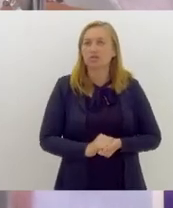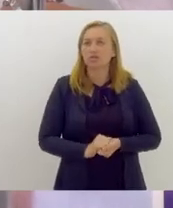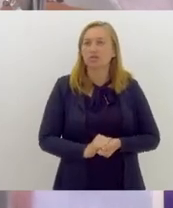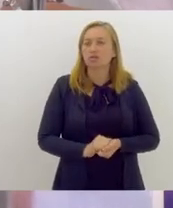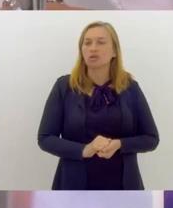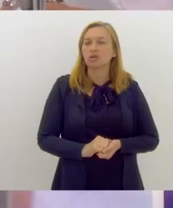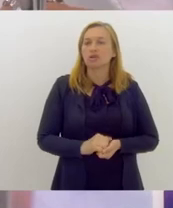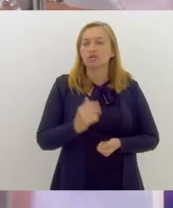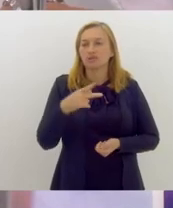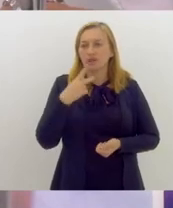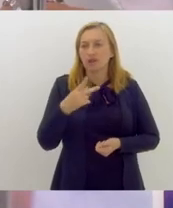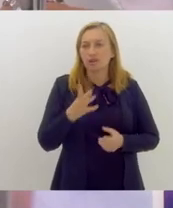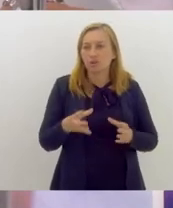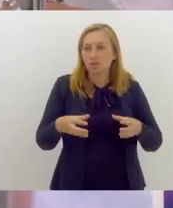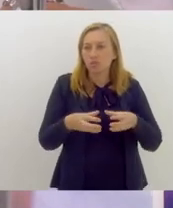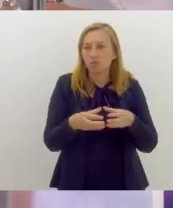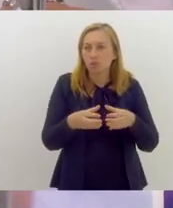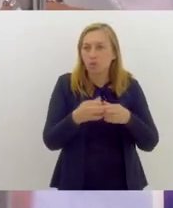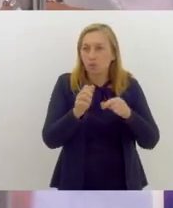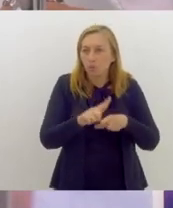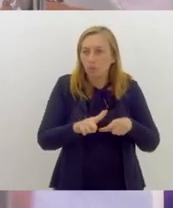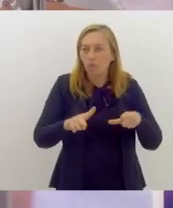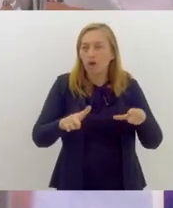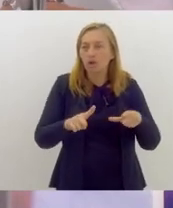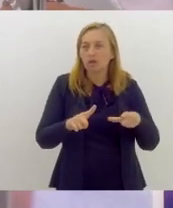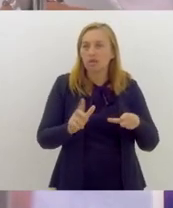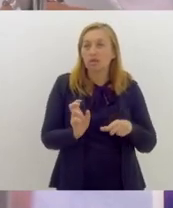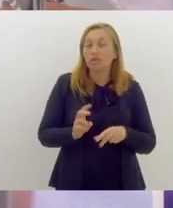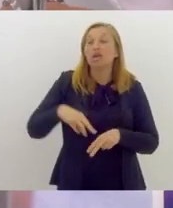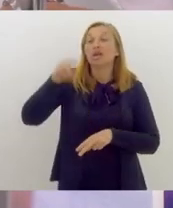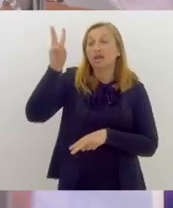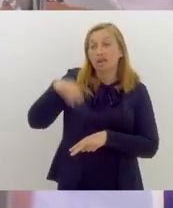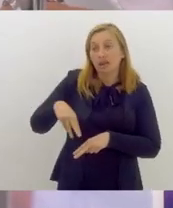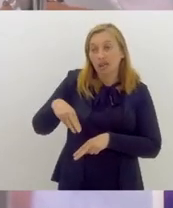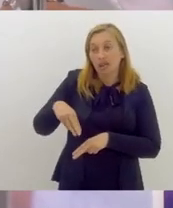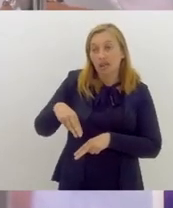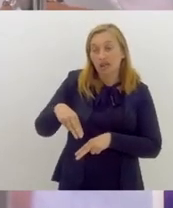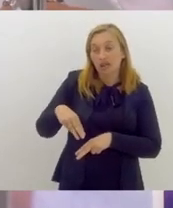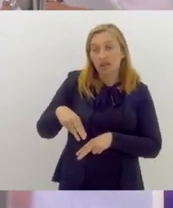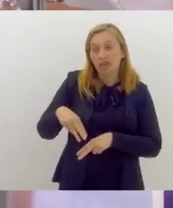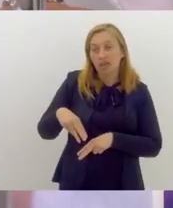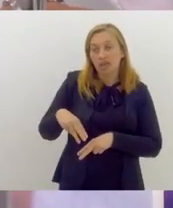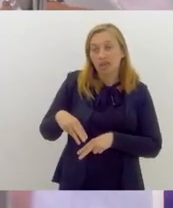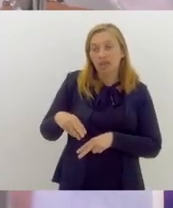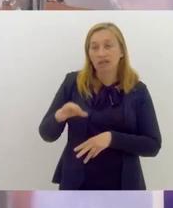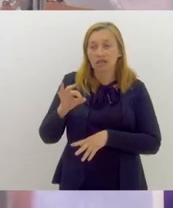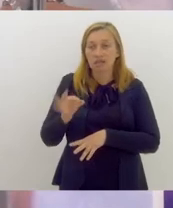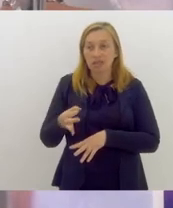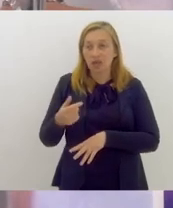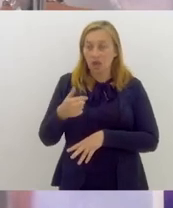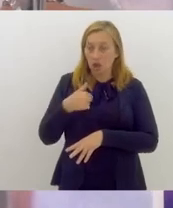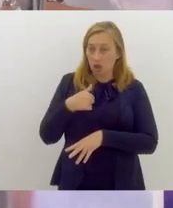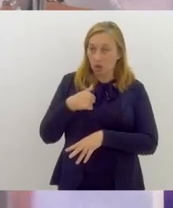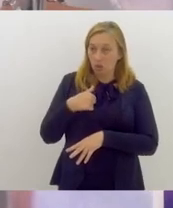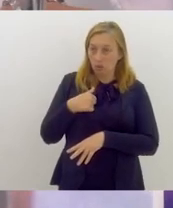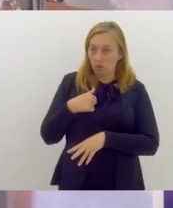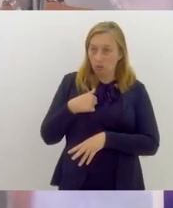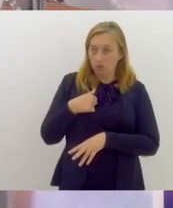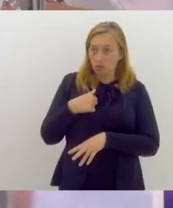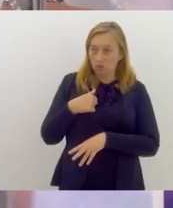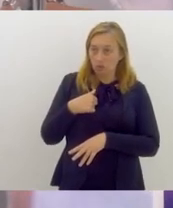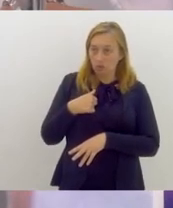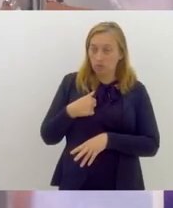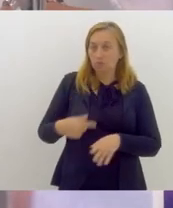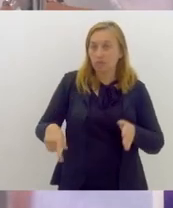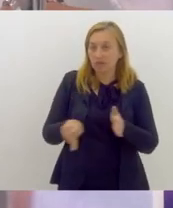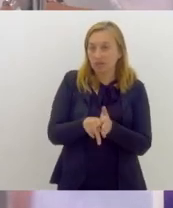colegiado seca quem tem um acento É a Serpa na qual eu sou titular deste